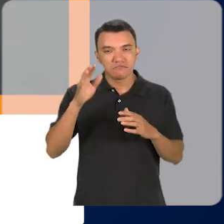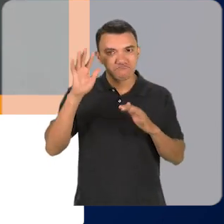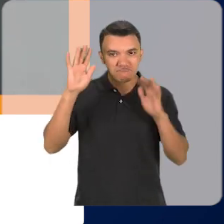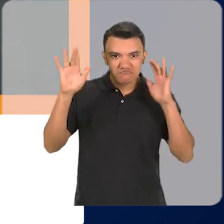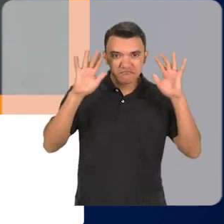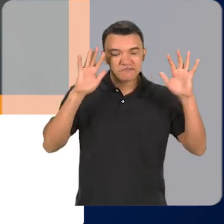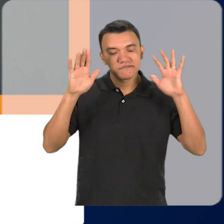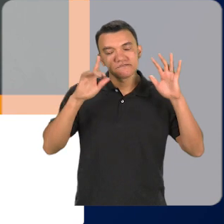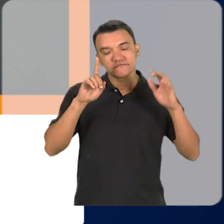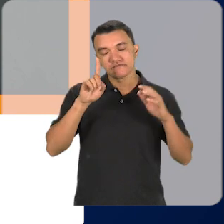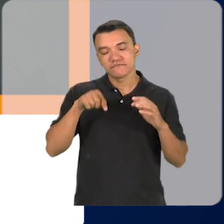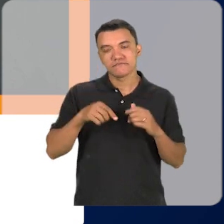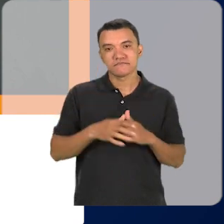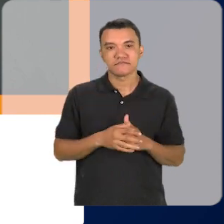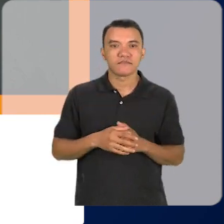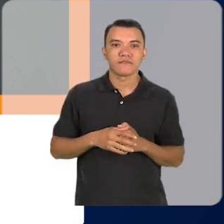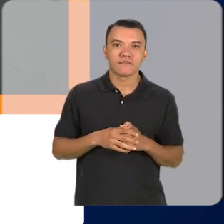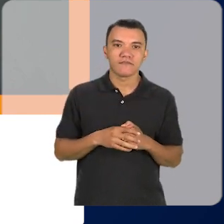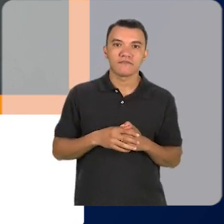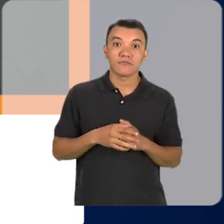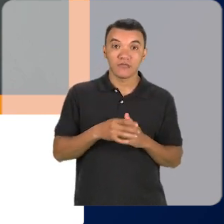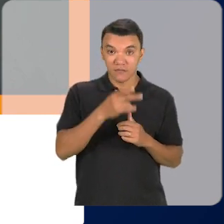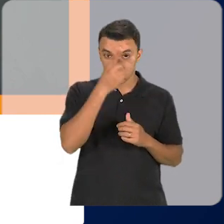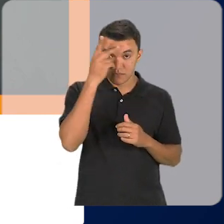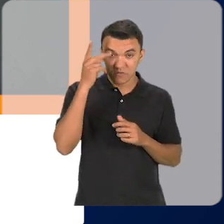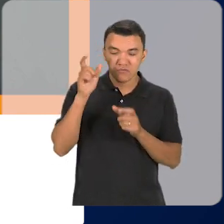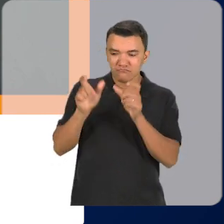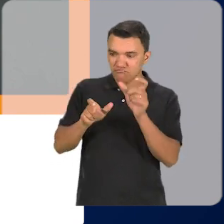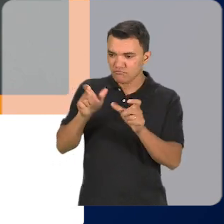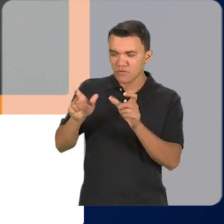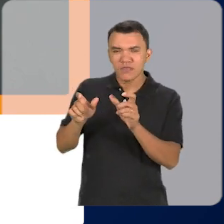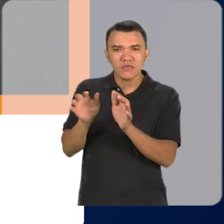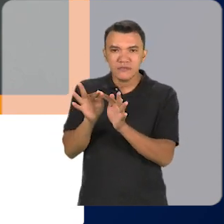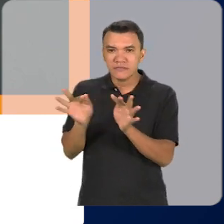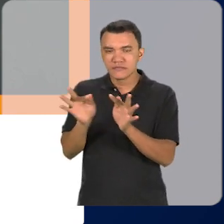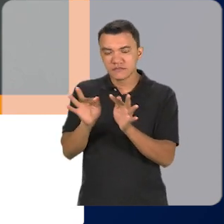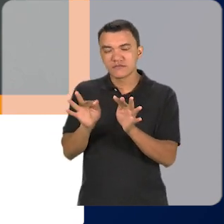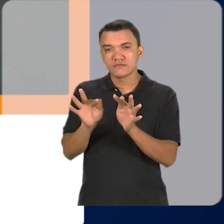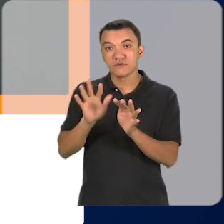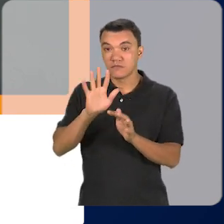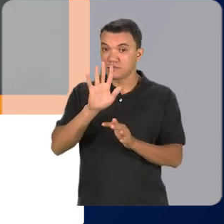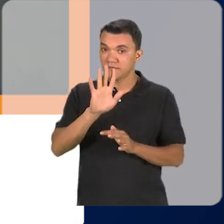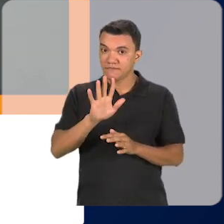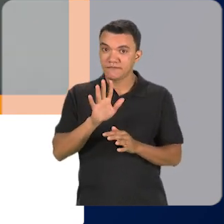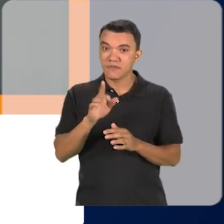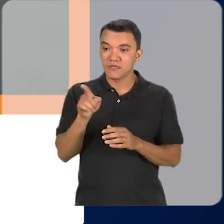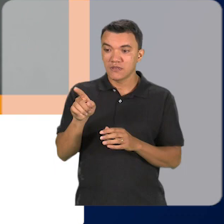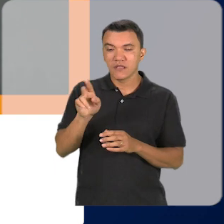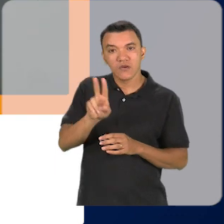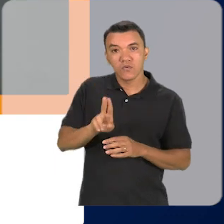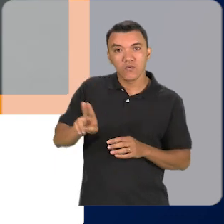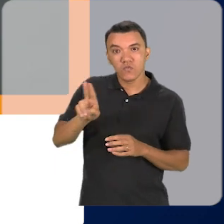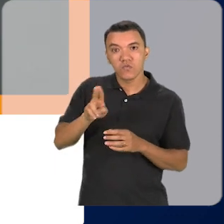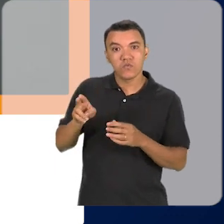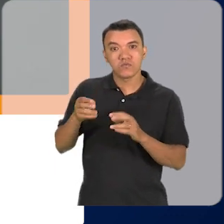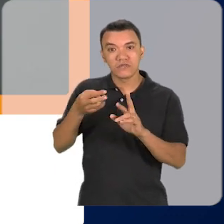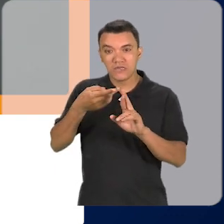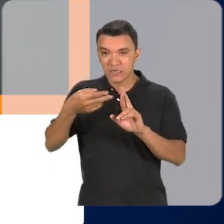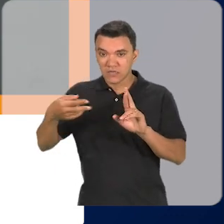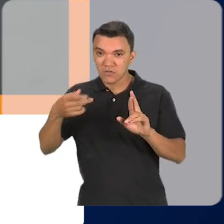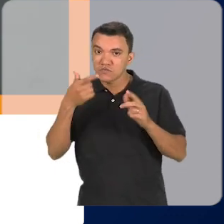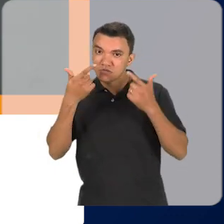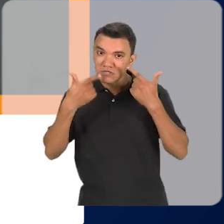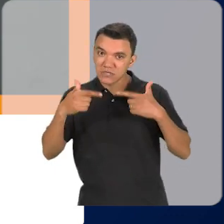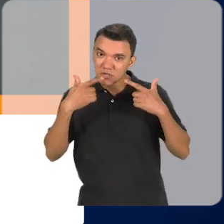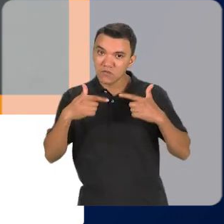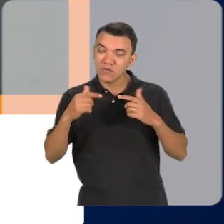mesmo. Essas pessoas, por mais simples que sejam, elas utilizam recursos linguísticos